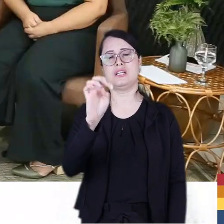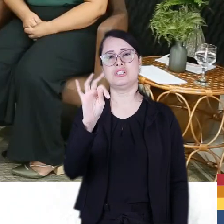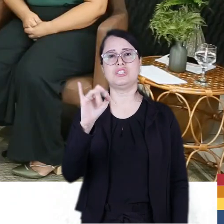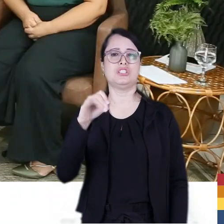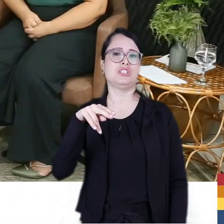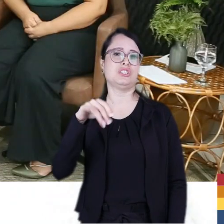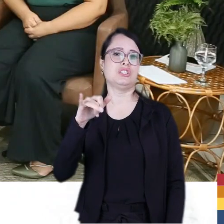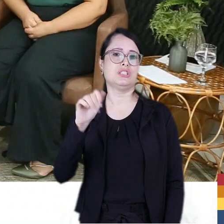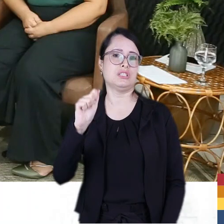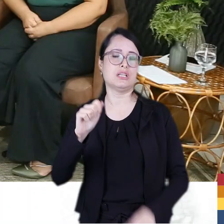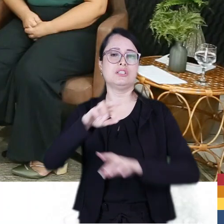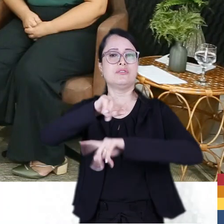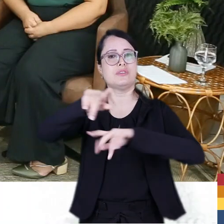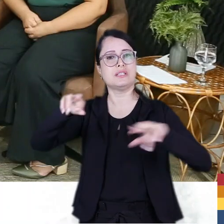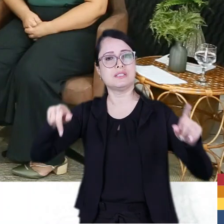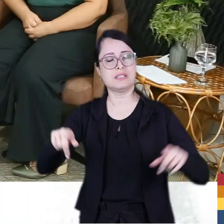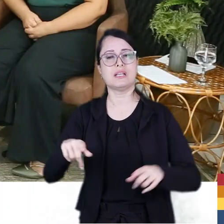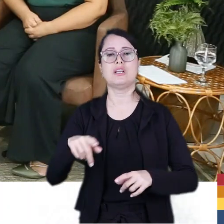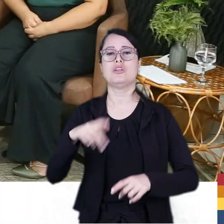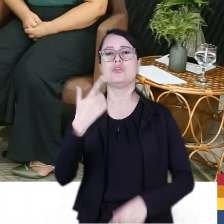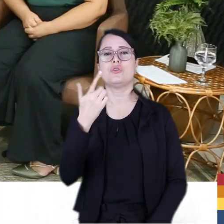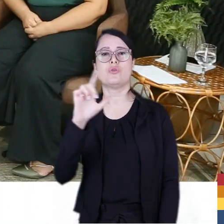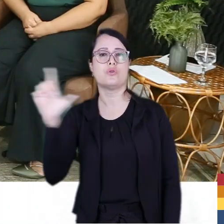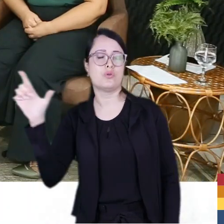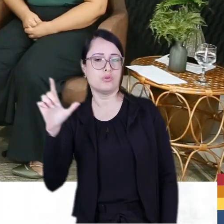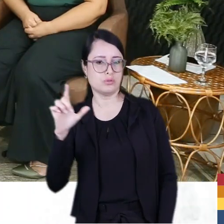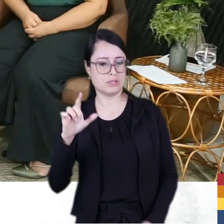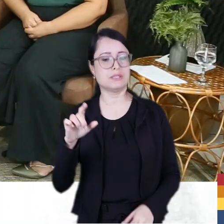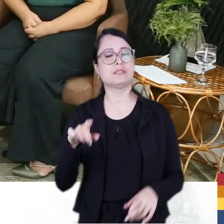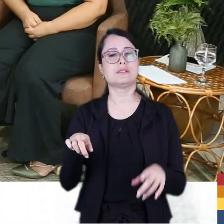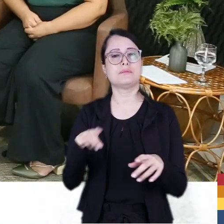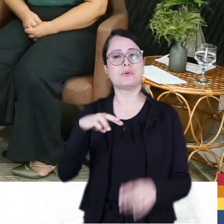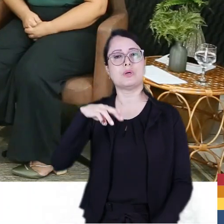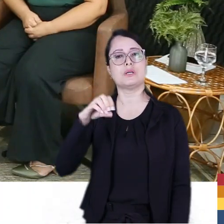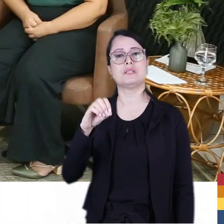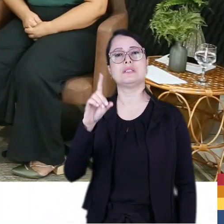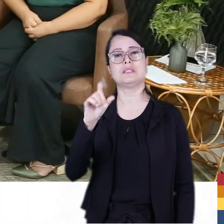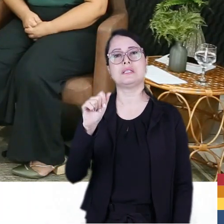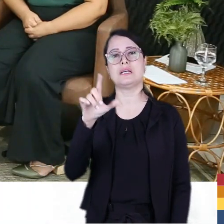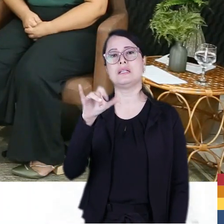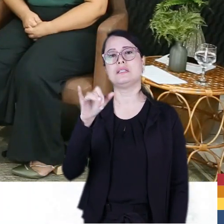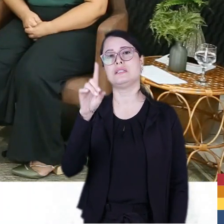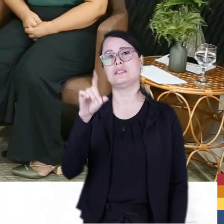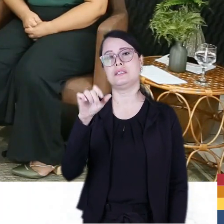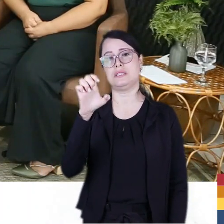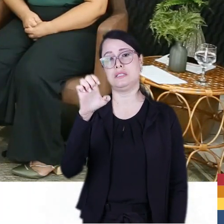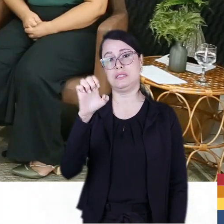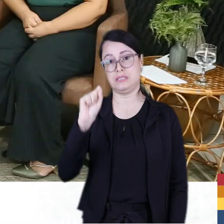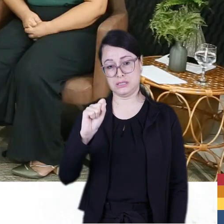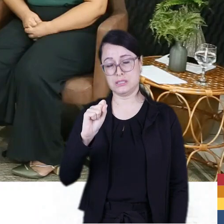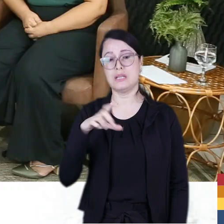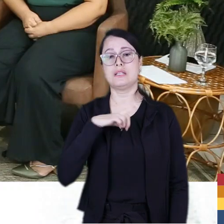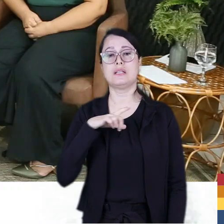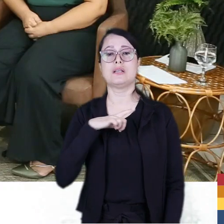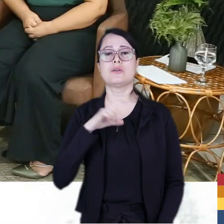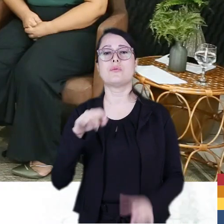maranhense amplo heterogêneo cheio de etnias de